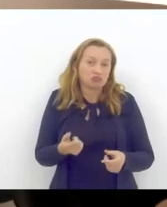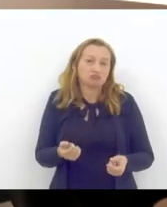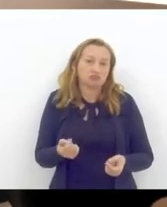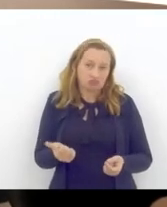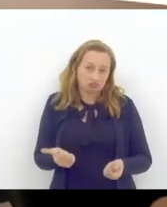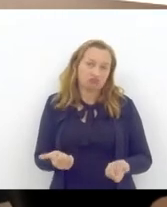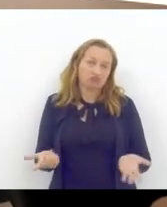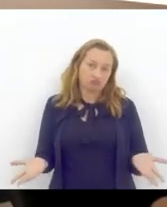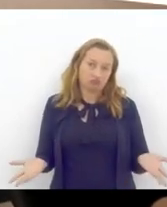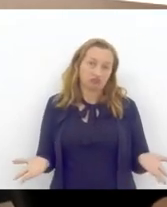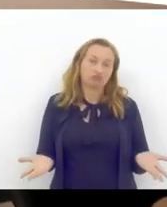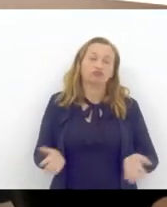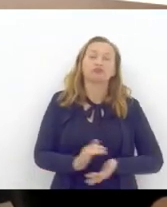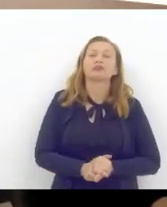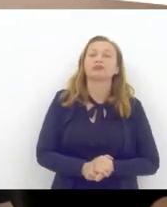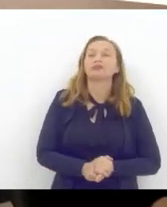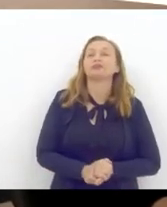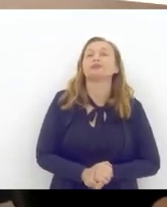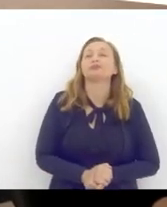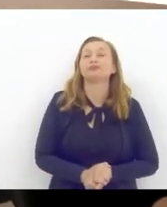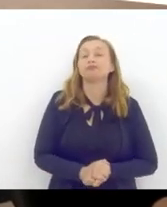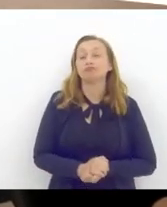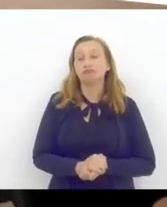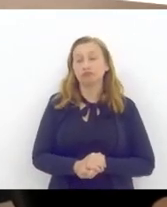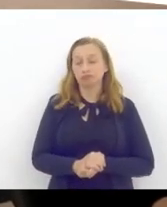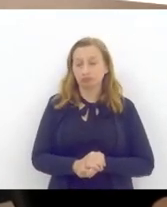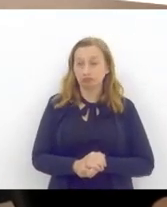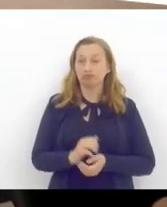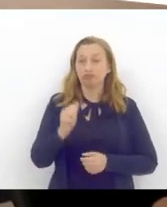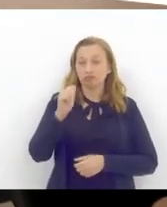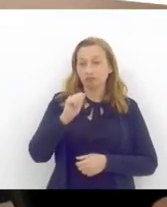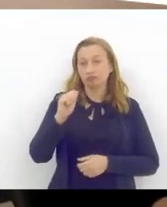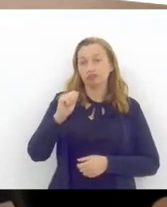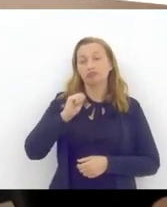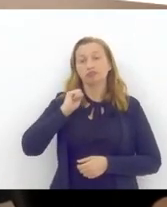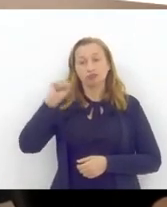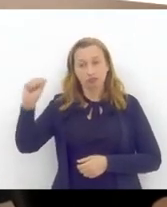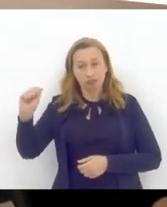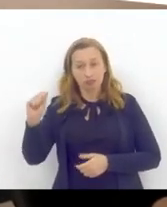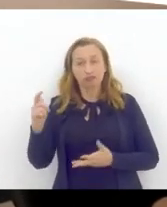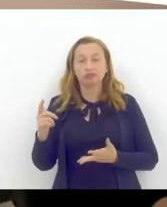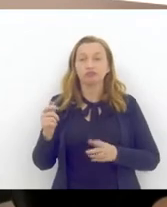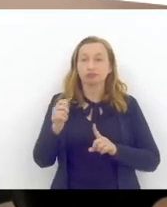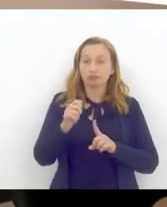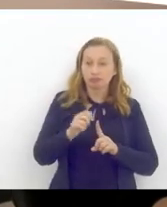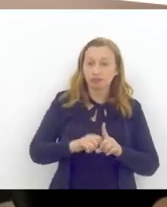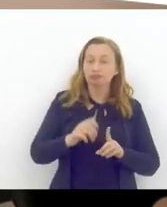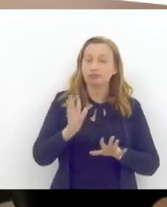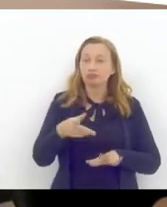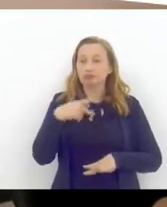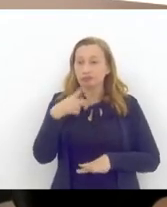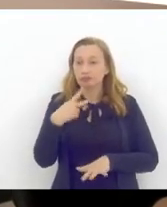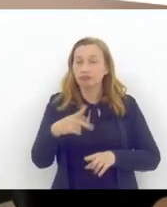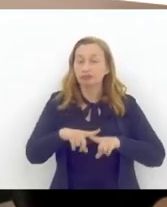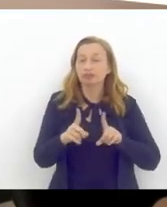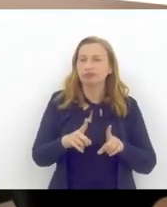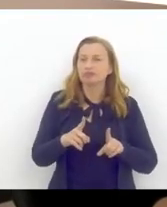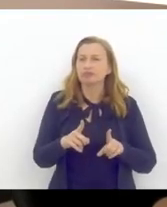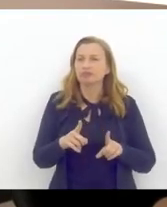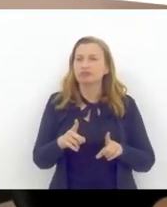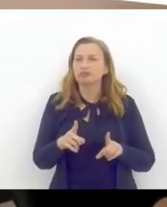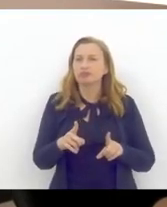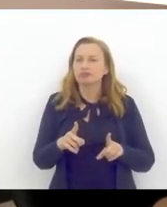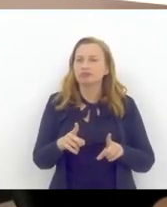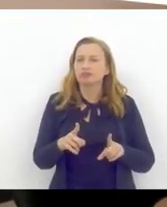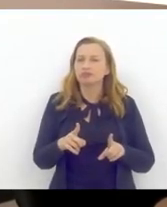gente lamenta muito. Então, em abril já se falou que os trâmites eram regulares, mas o que a gente vê é a propositura no dia em